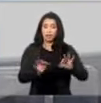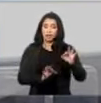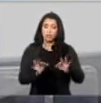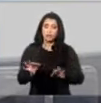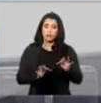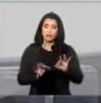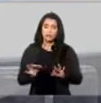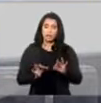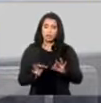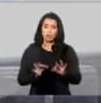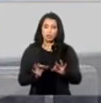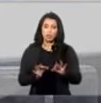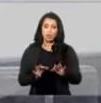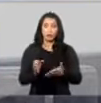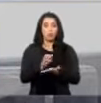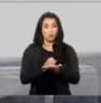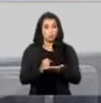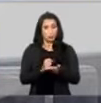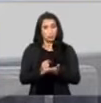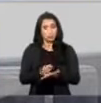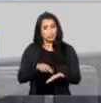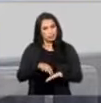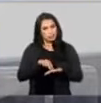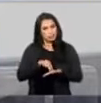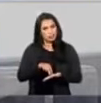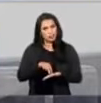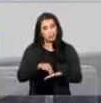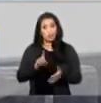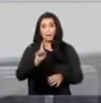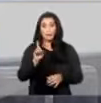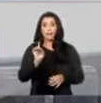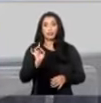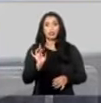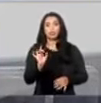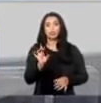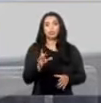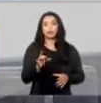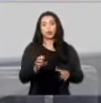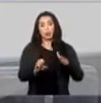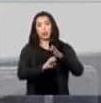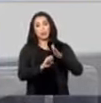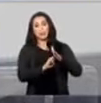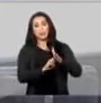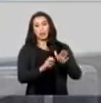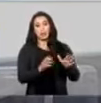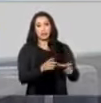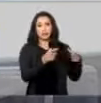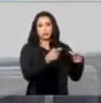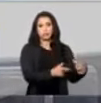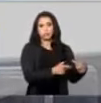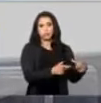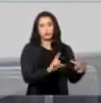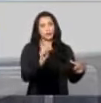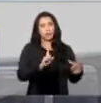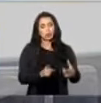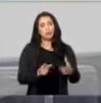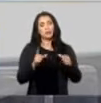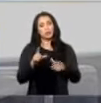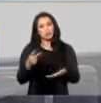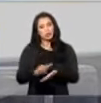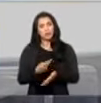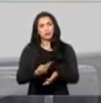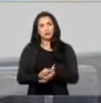forma estruturada, para que isso não fique restrito a algumas pequenas empresas. Aí a gente vai poder produzir para que as pessoas